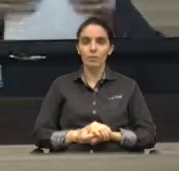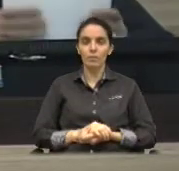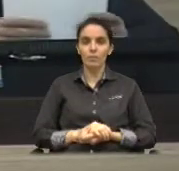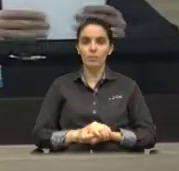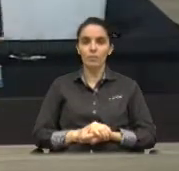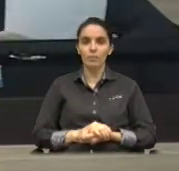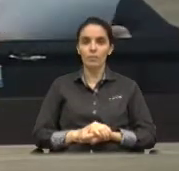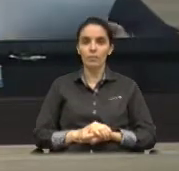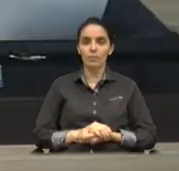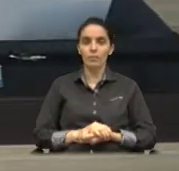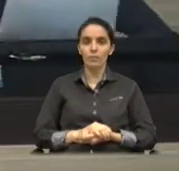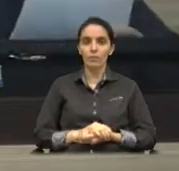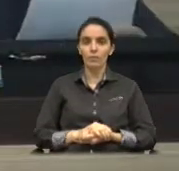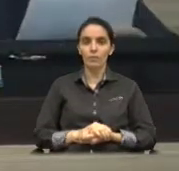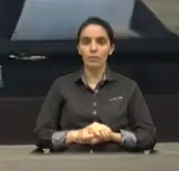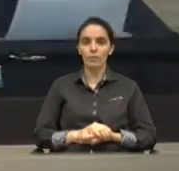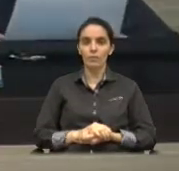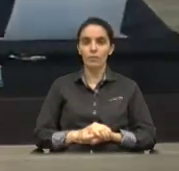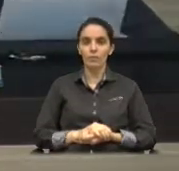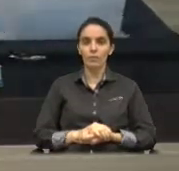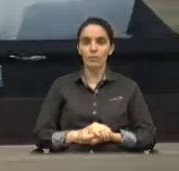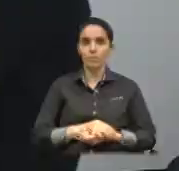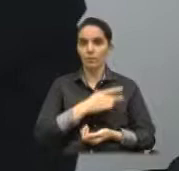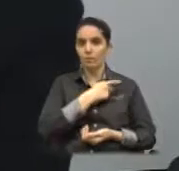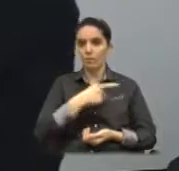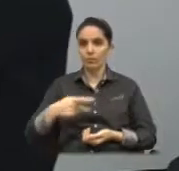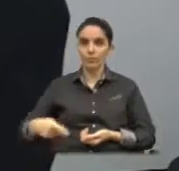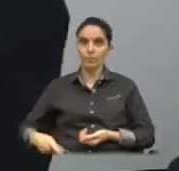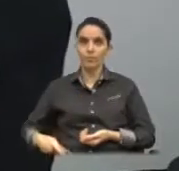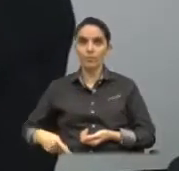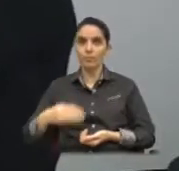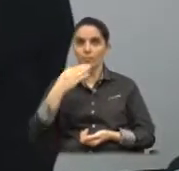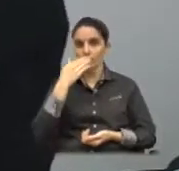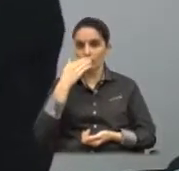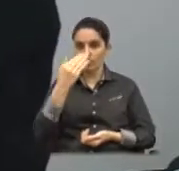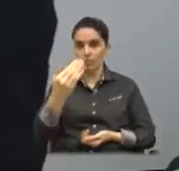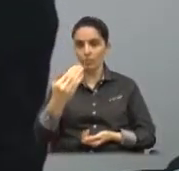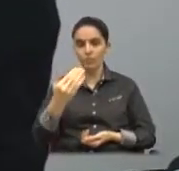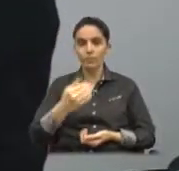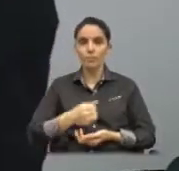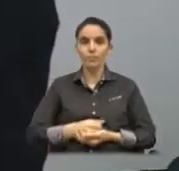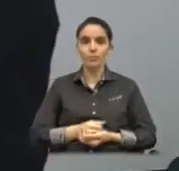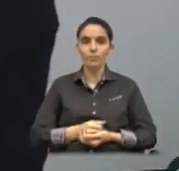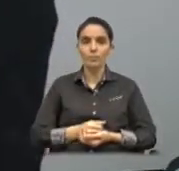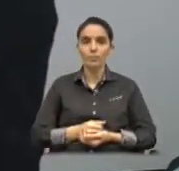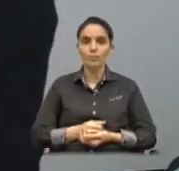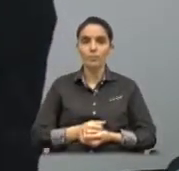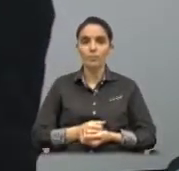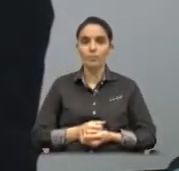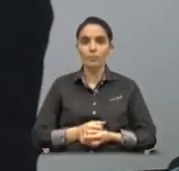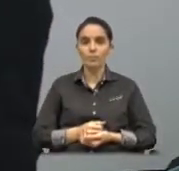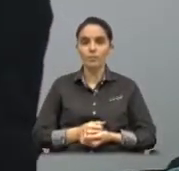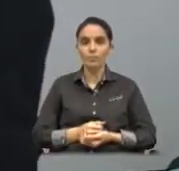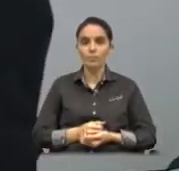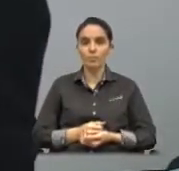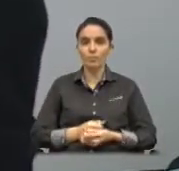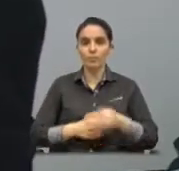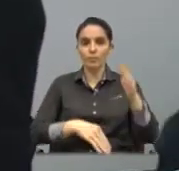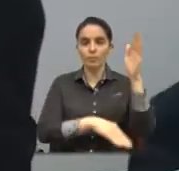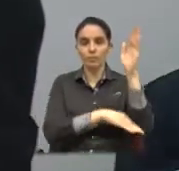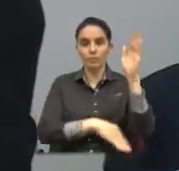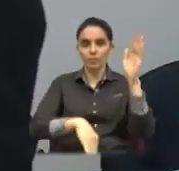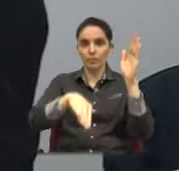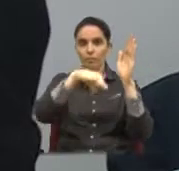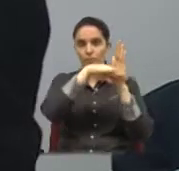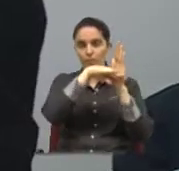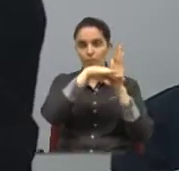Até aqui. Senhor presidente, eu faço o requerimento para que nós possamos inverter a ordem, a